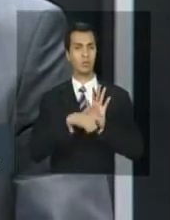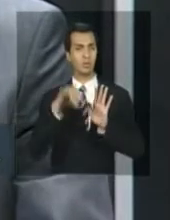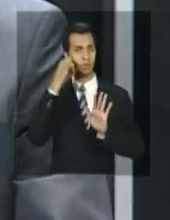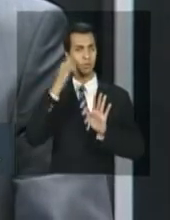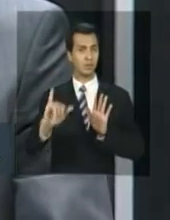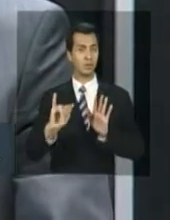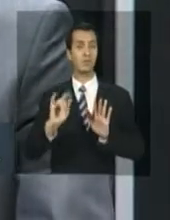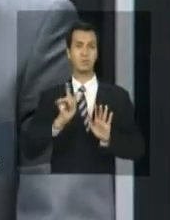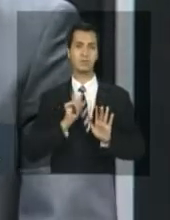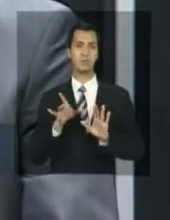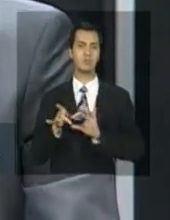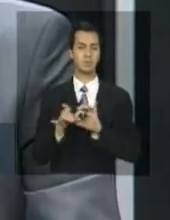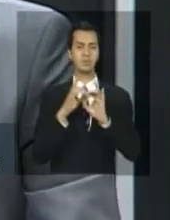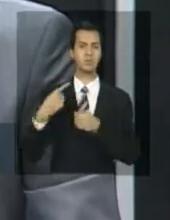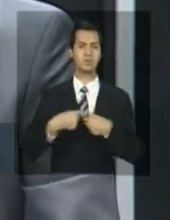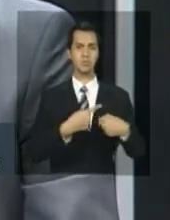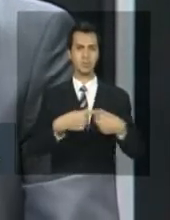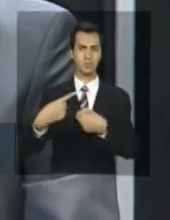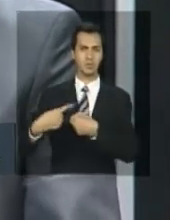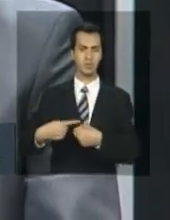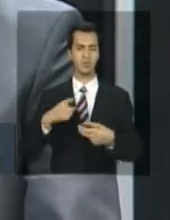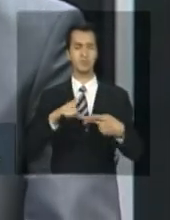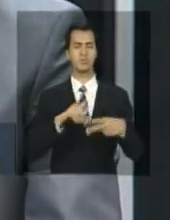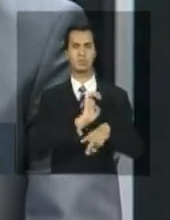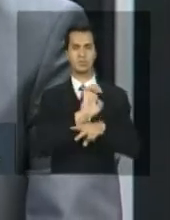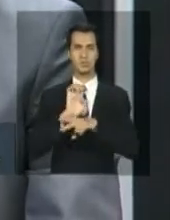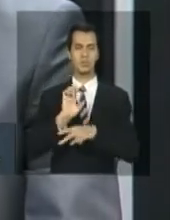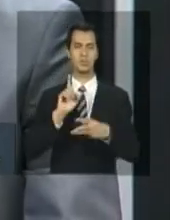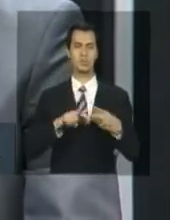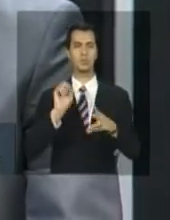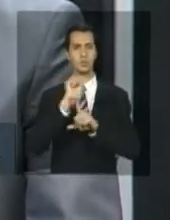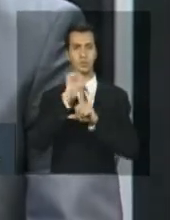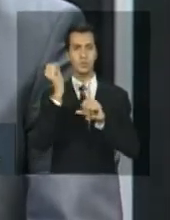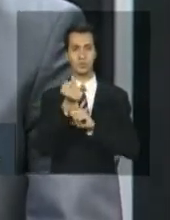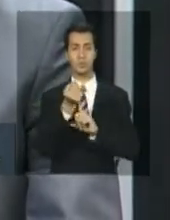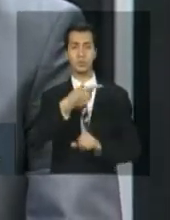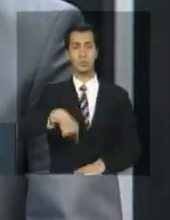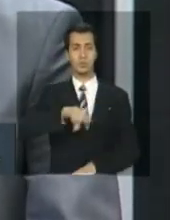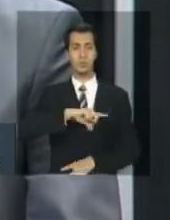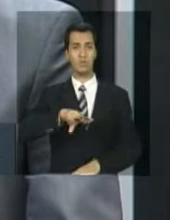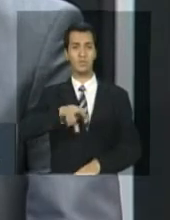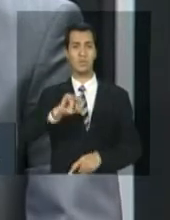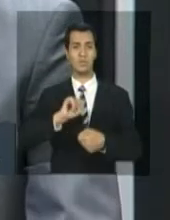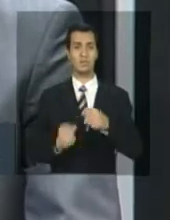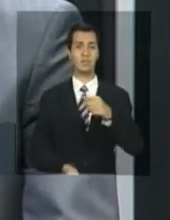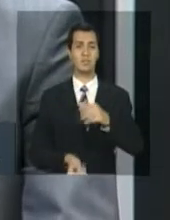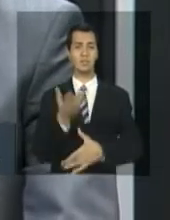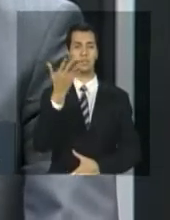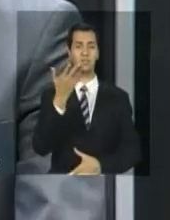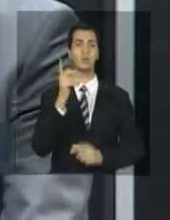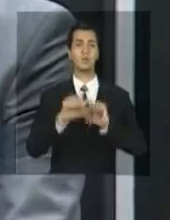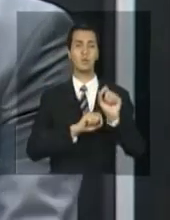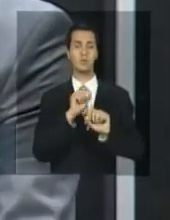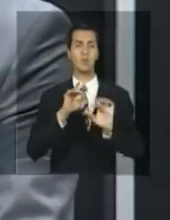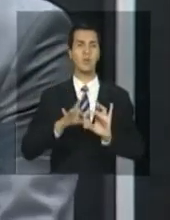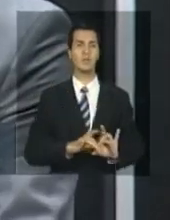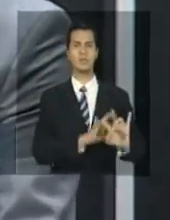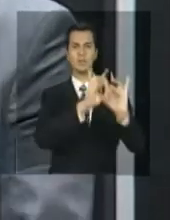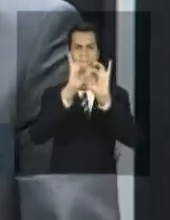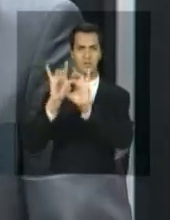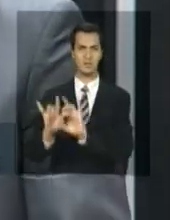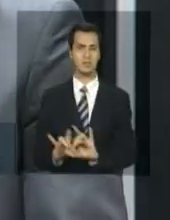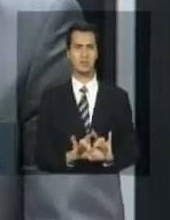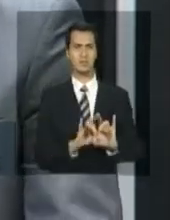e municípios e sociedade civil. Aceleraremos a implantação de uma rede integrada